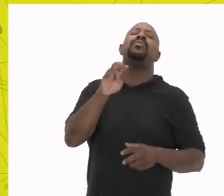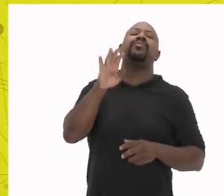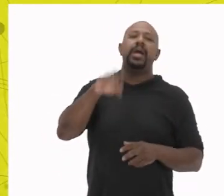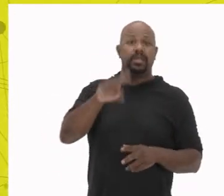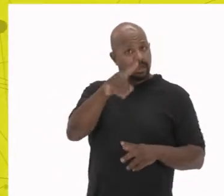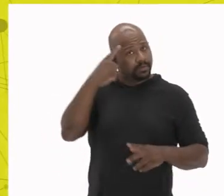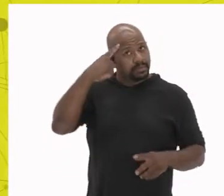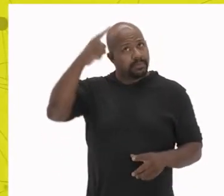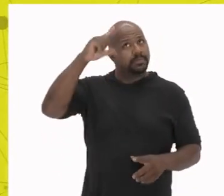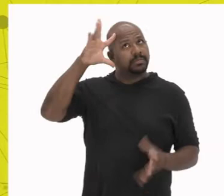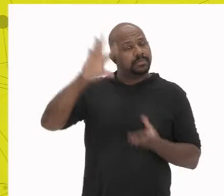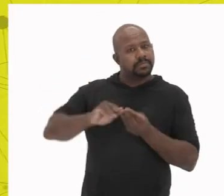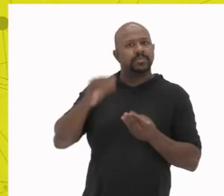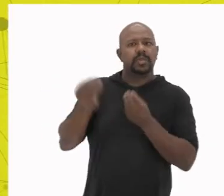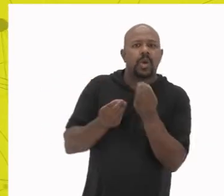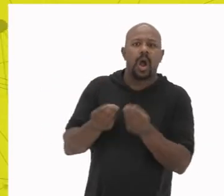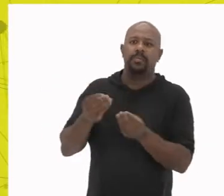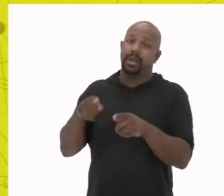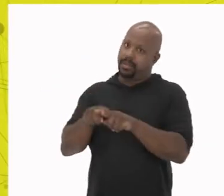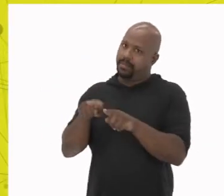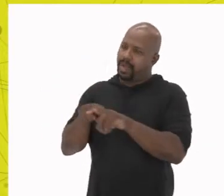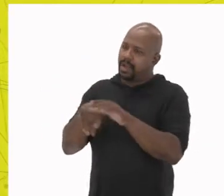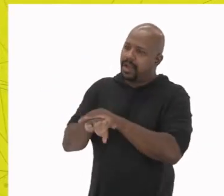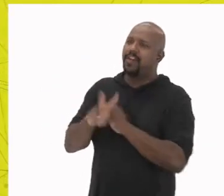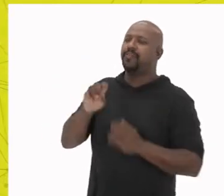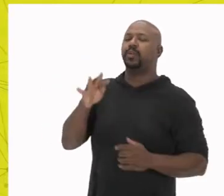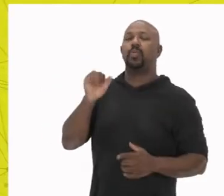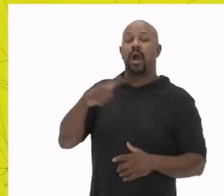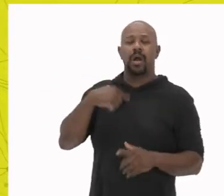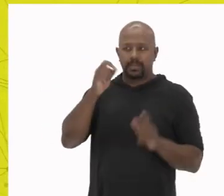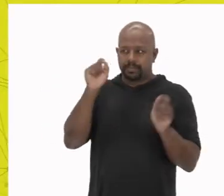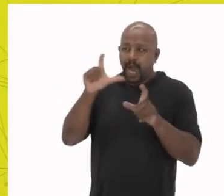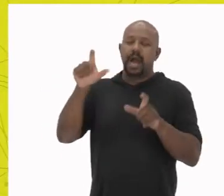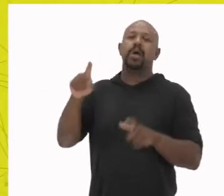seu acervo. Outra questão importante no ambiente de preservação